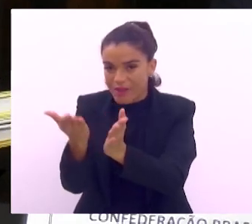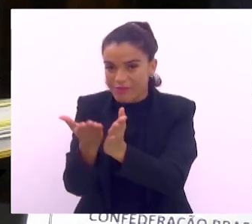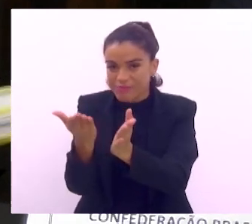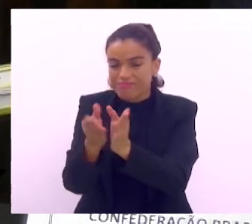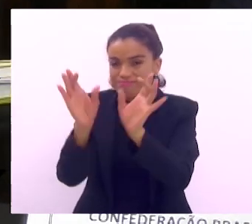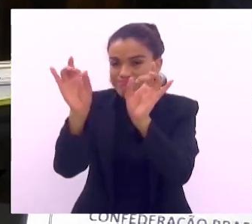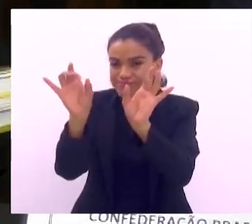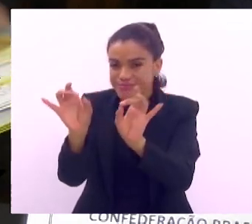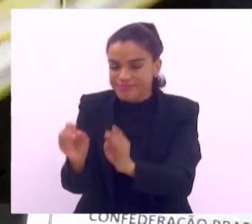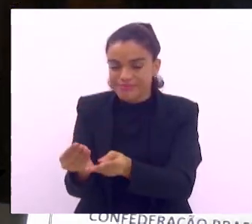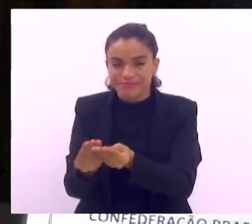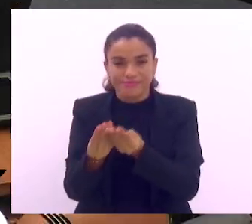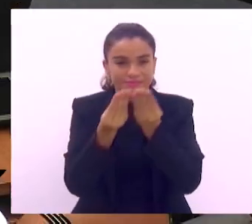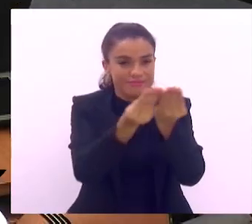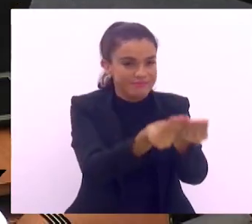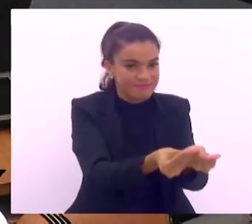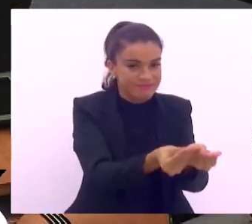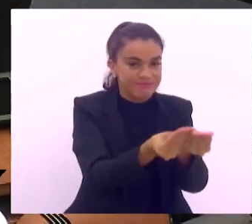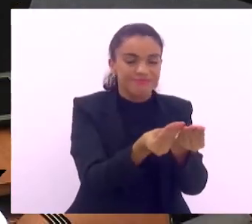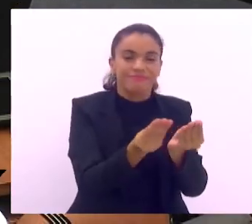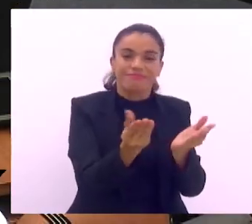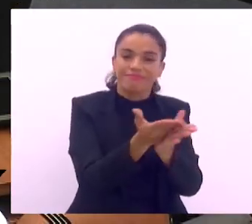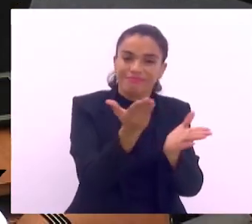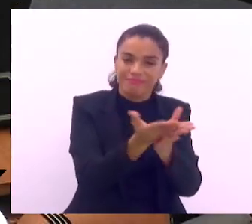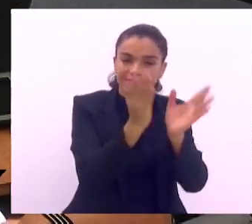um exemplar a cada um de vocês.